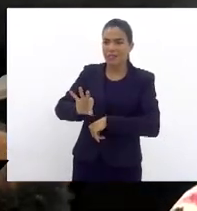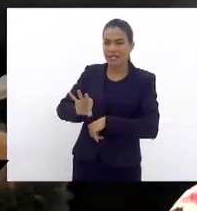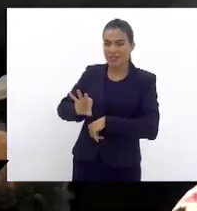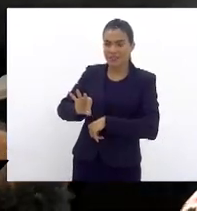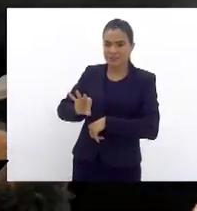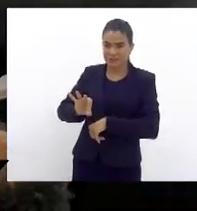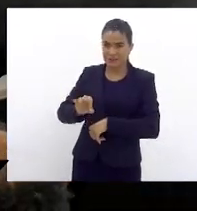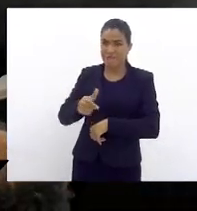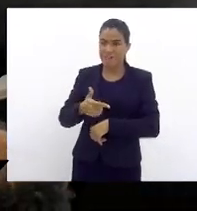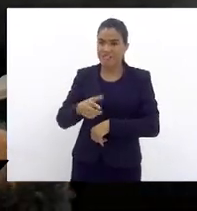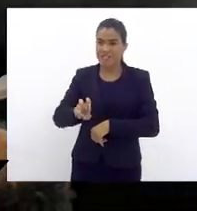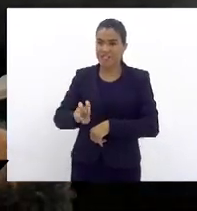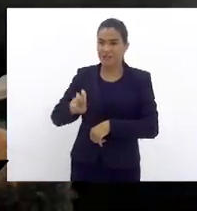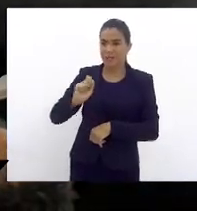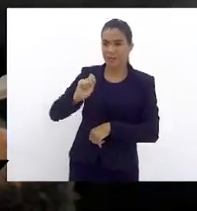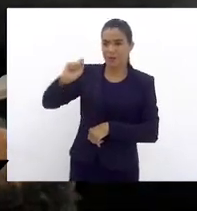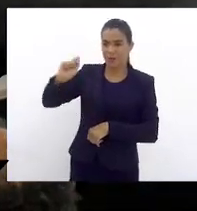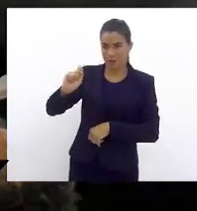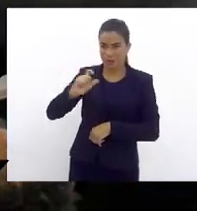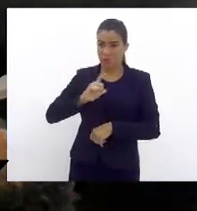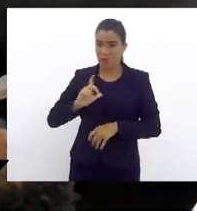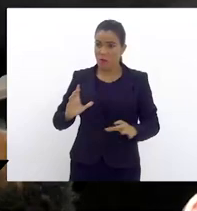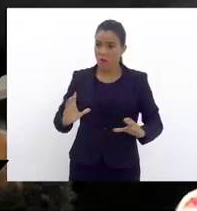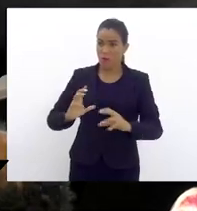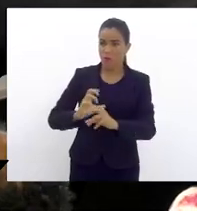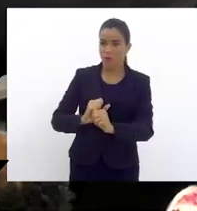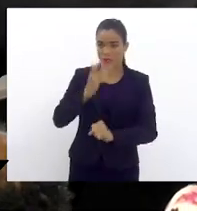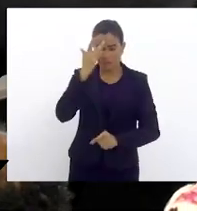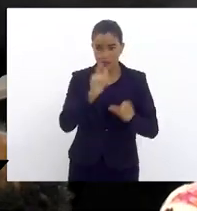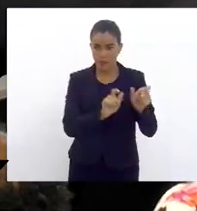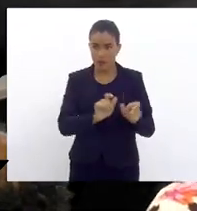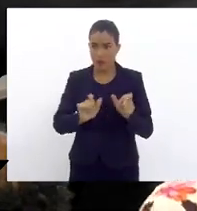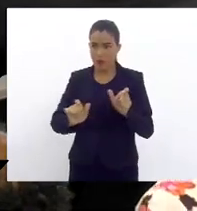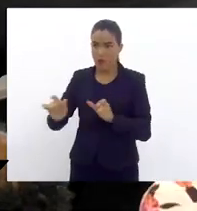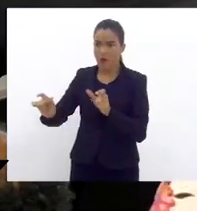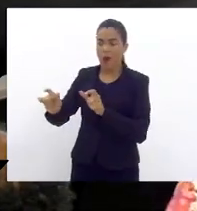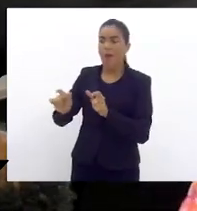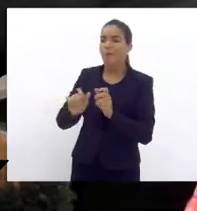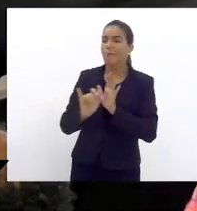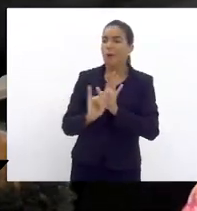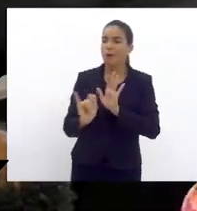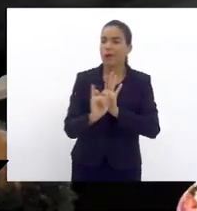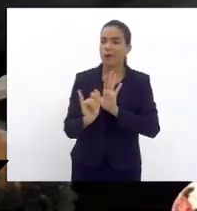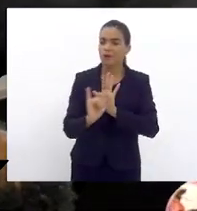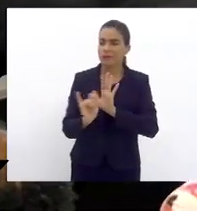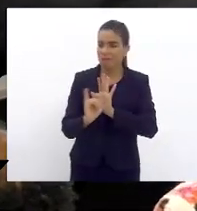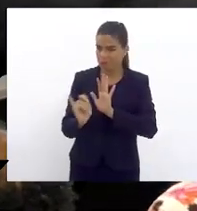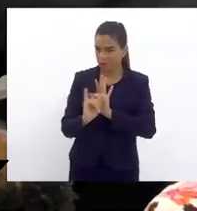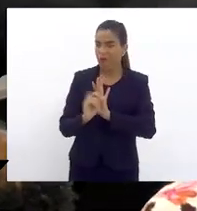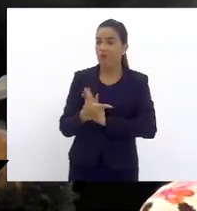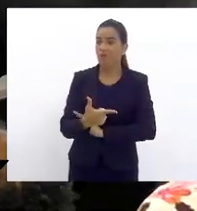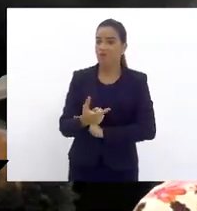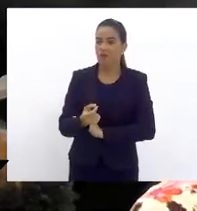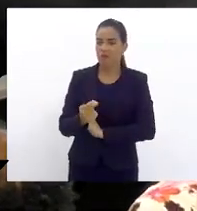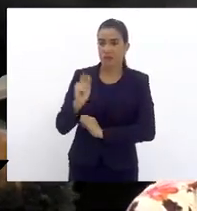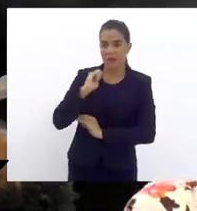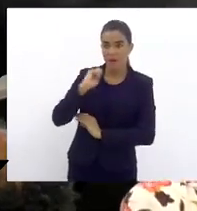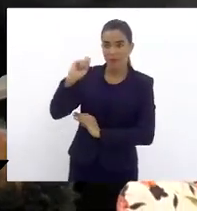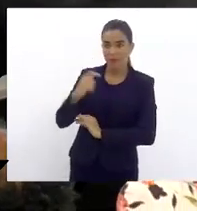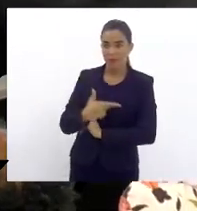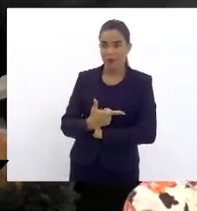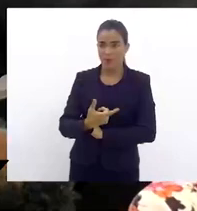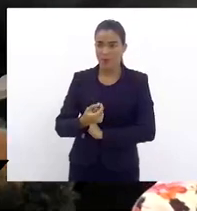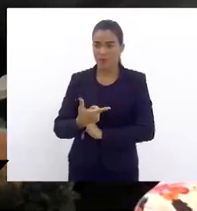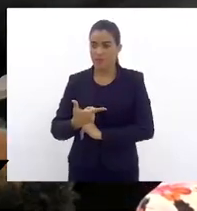de Abril havendo o número regimental conforme publicado no edital de 20 de Abril de 2023